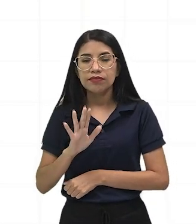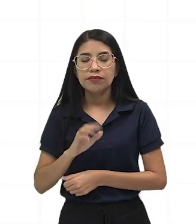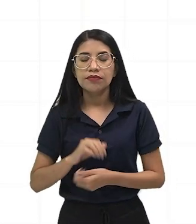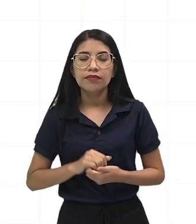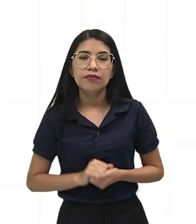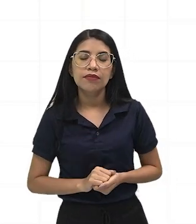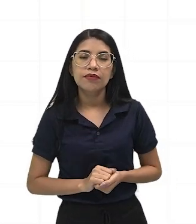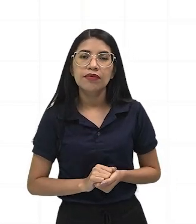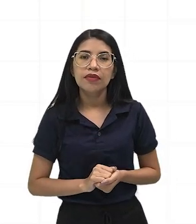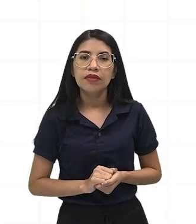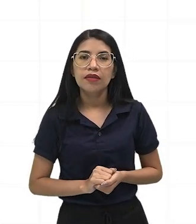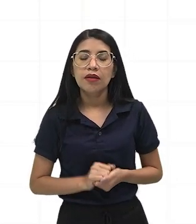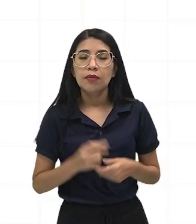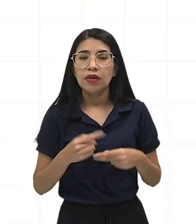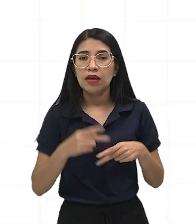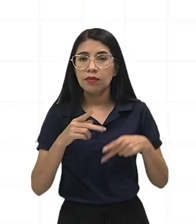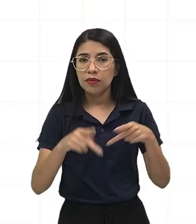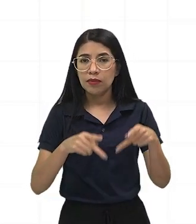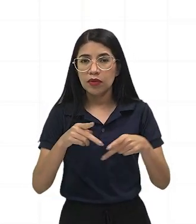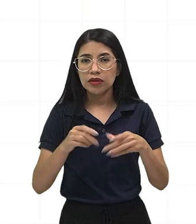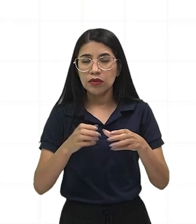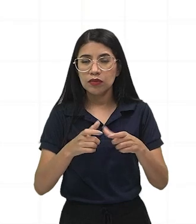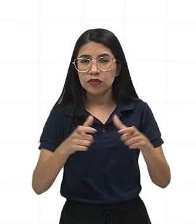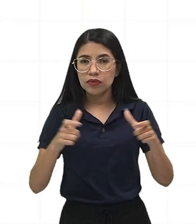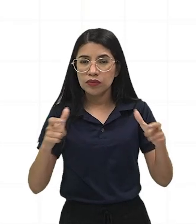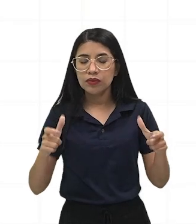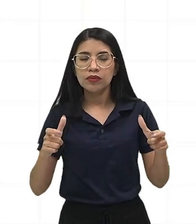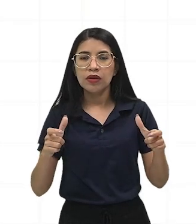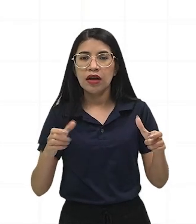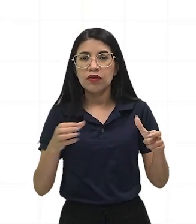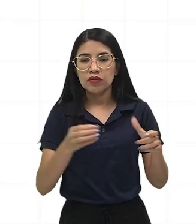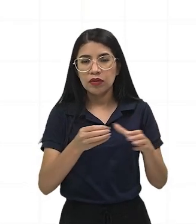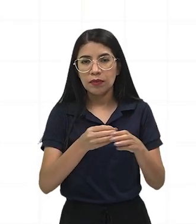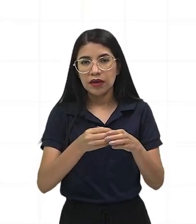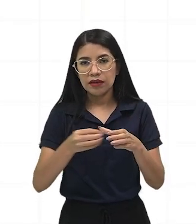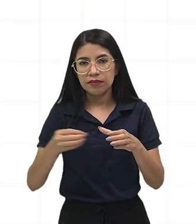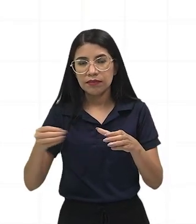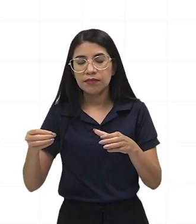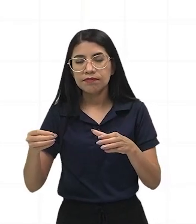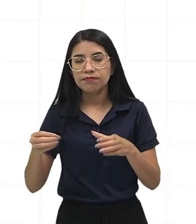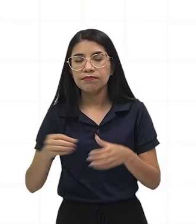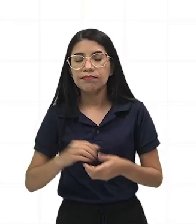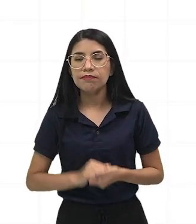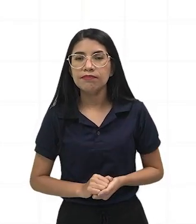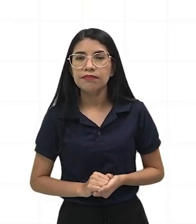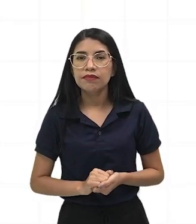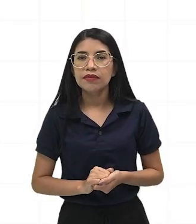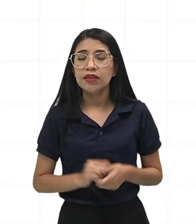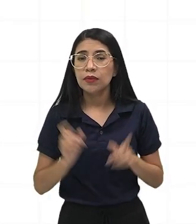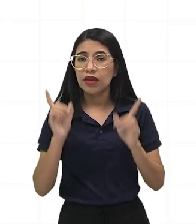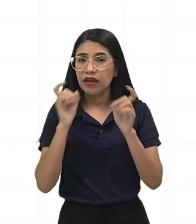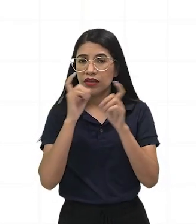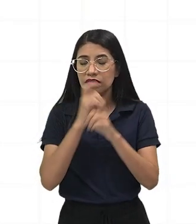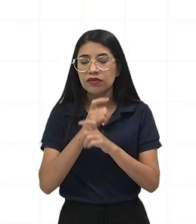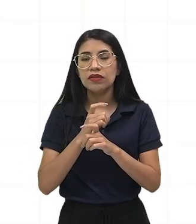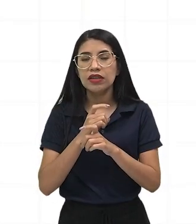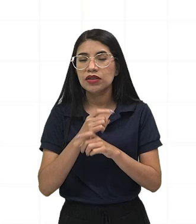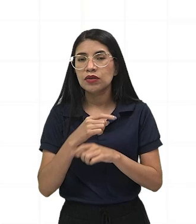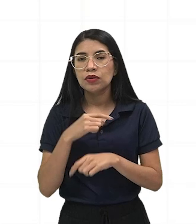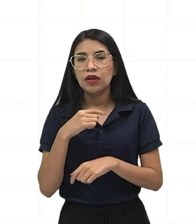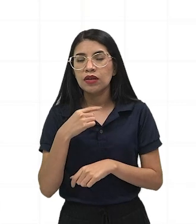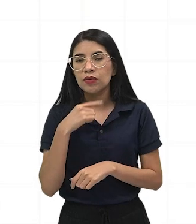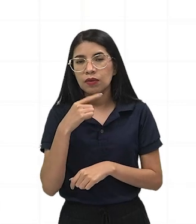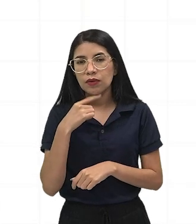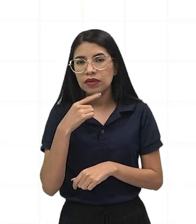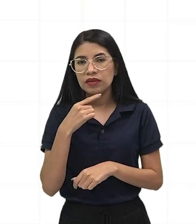azul, né? Porque a população toda aí eu destaquei em vermelho. Aí dá muito trabalho, né? Eu não vou ter